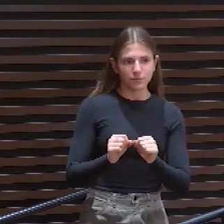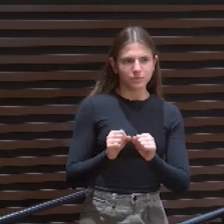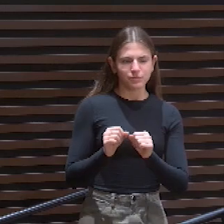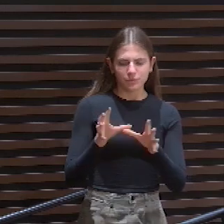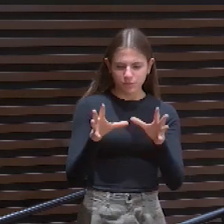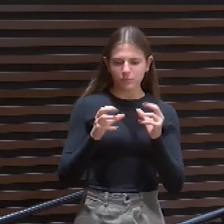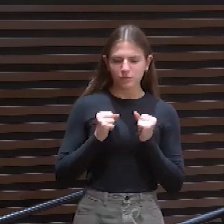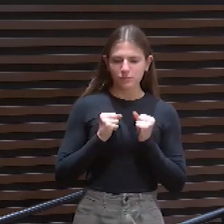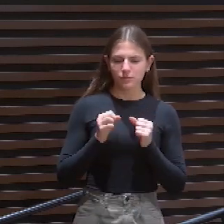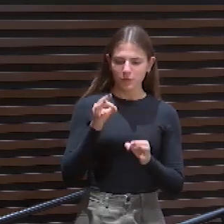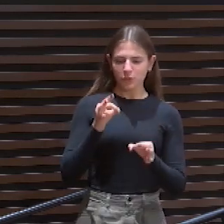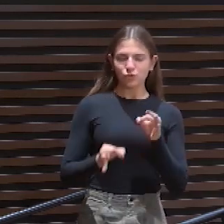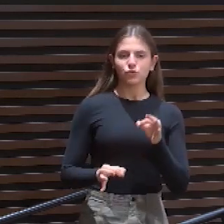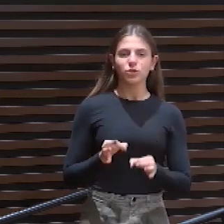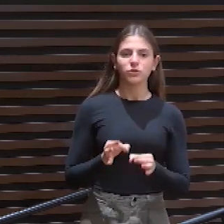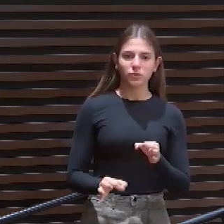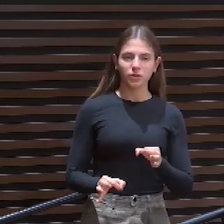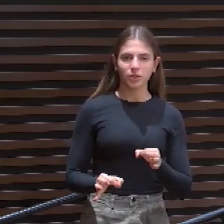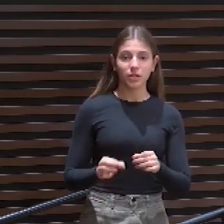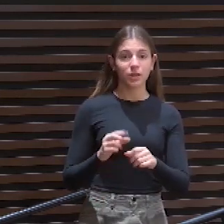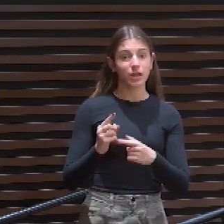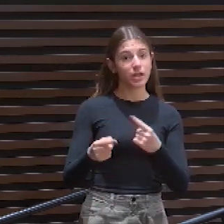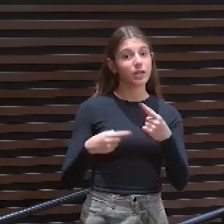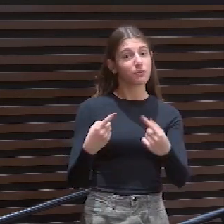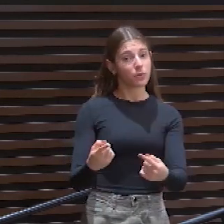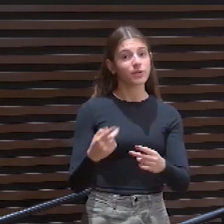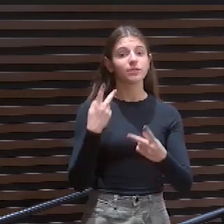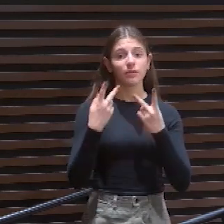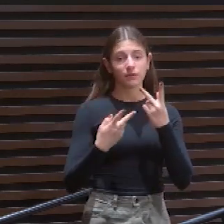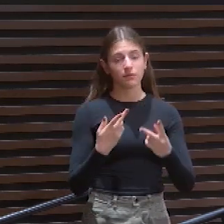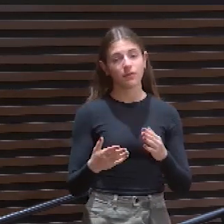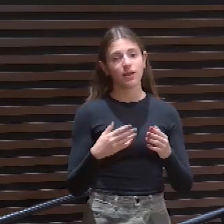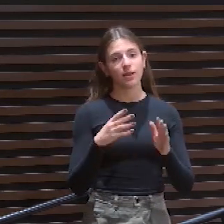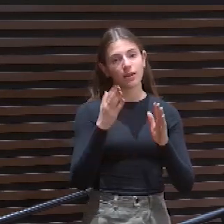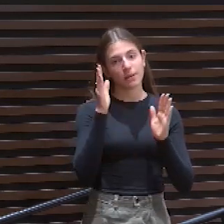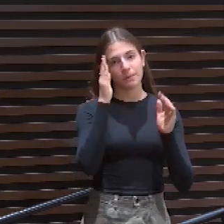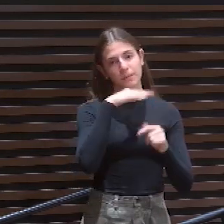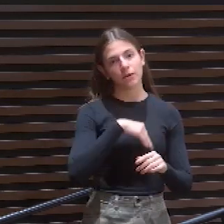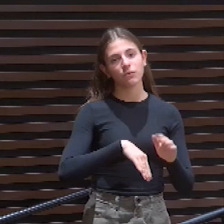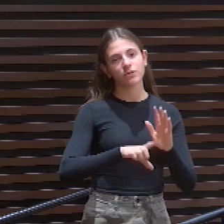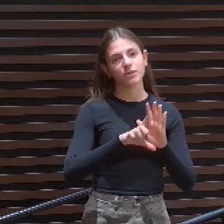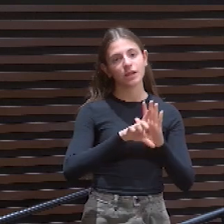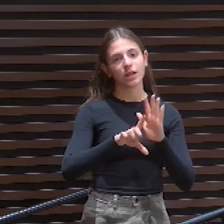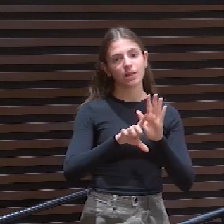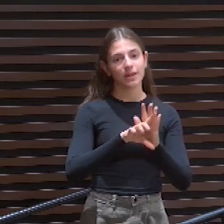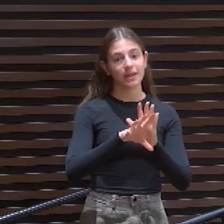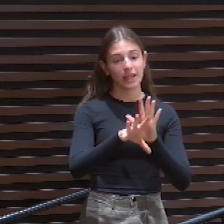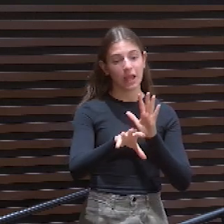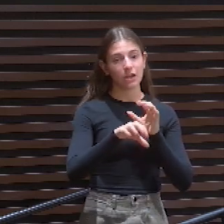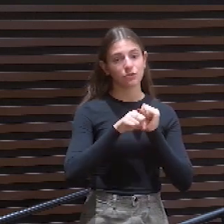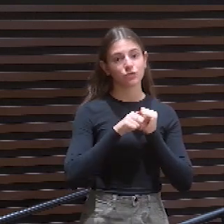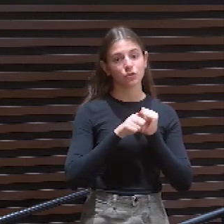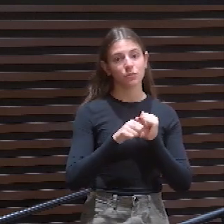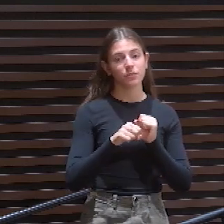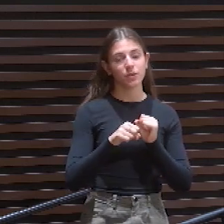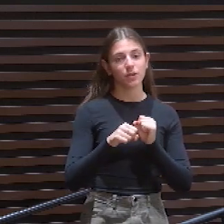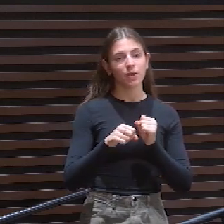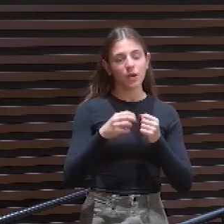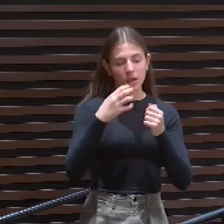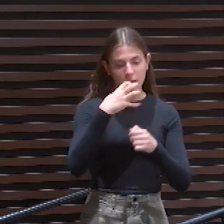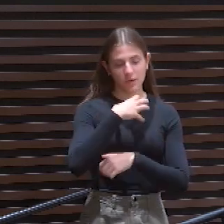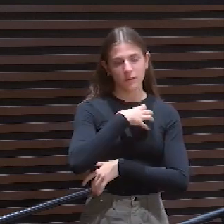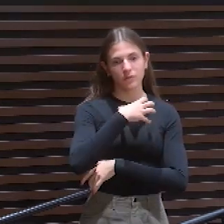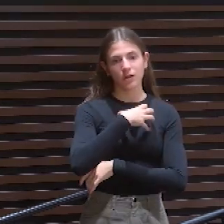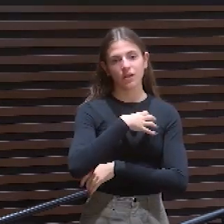E, sucessivamente, fala-se mal da lei e ainda assume o papel de juiz.